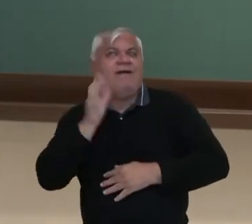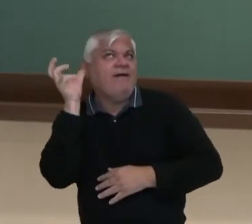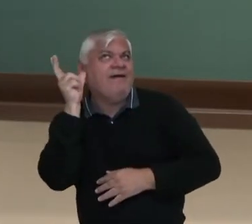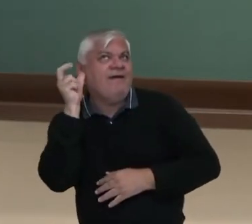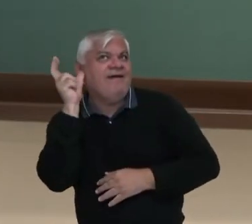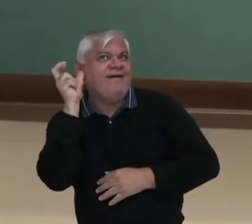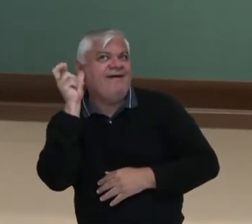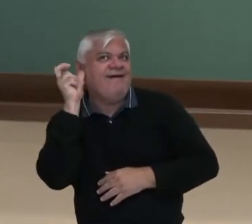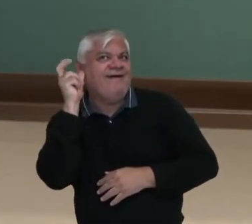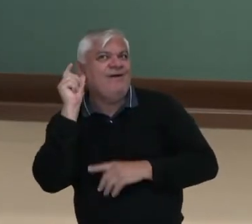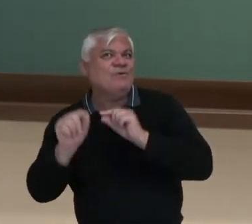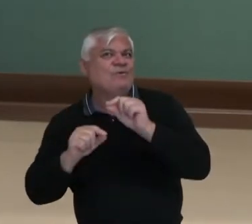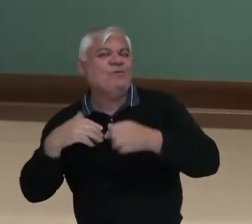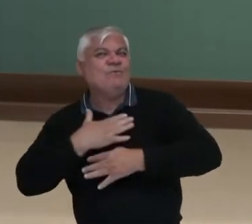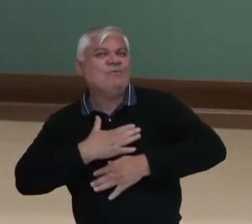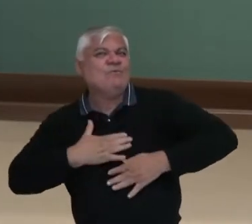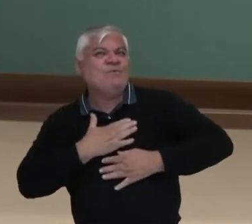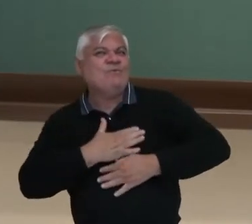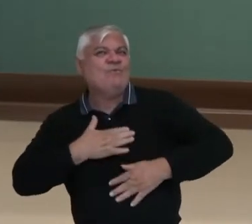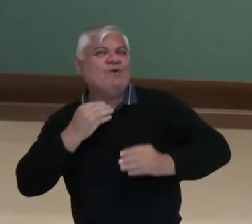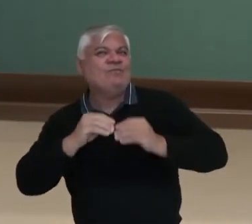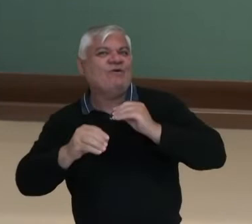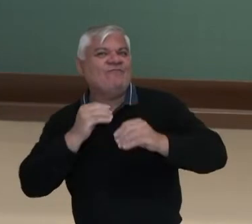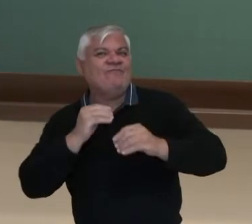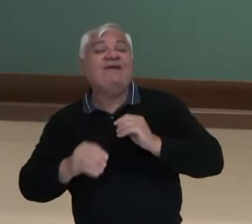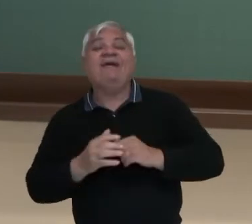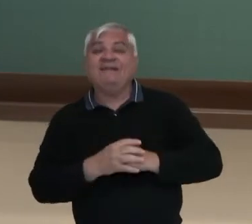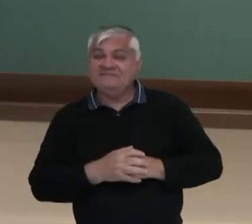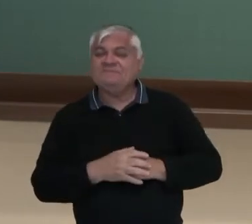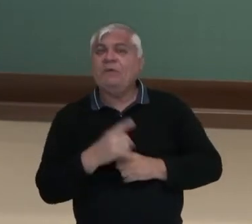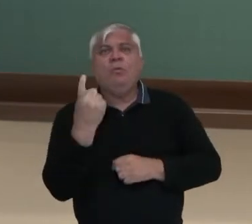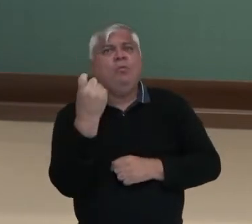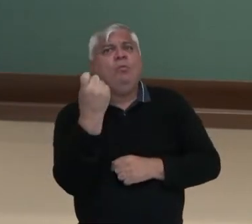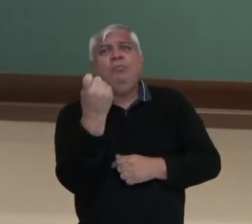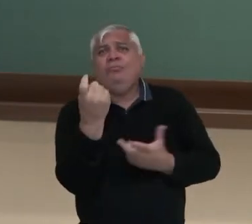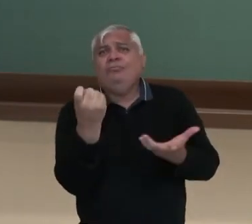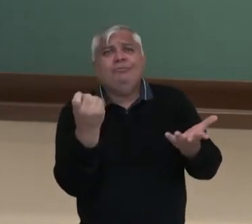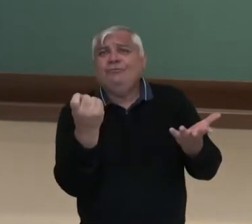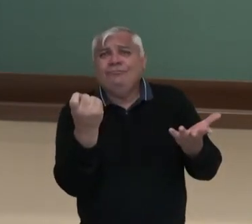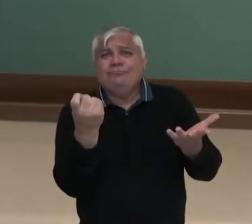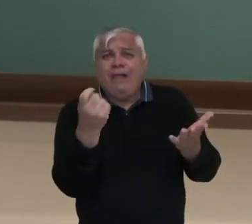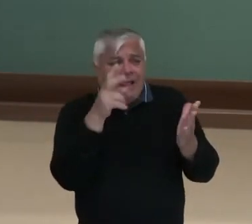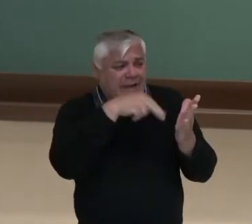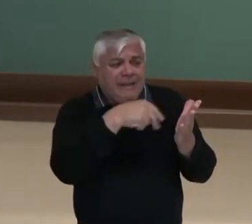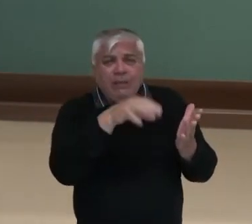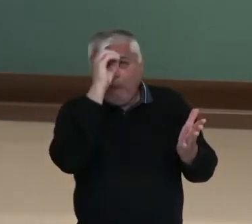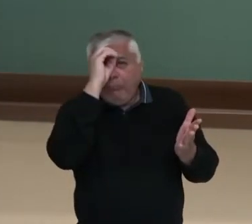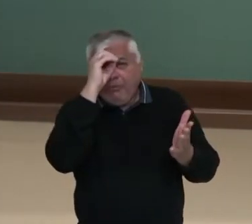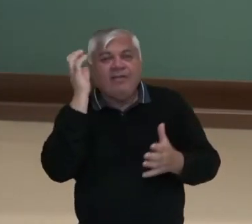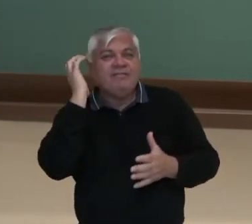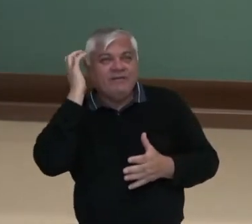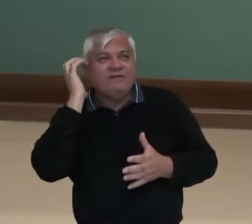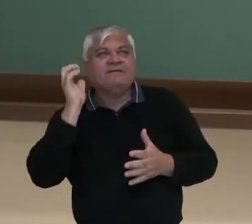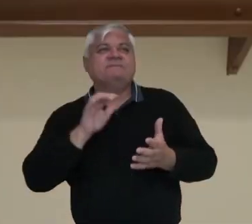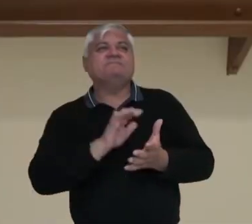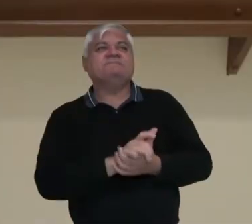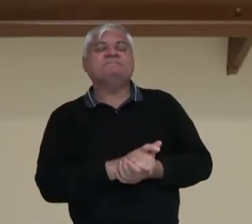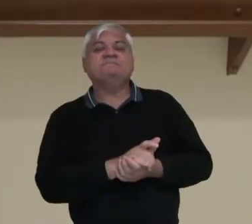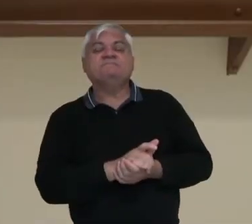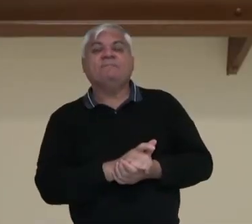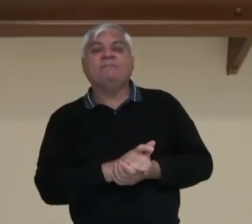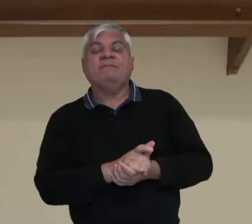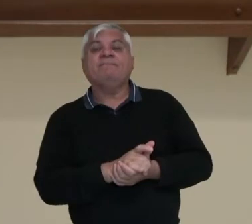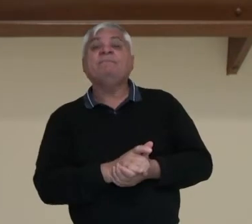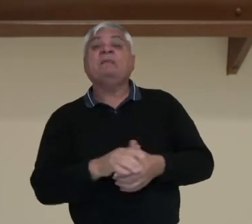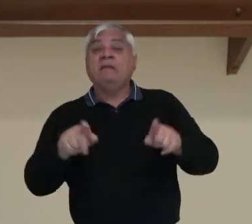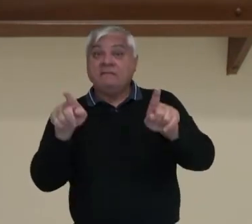esse entretenimento que o rádio oferecia, era o único talvez que elas tinham, né? Bom, a gente vai